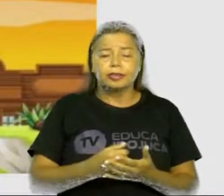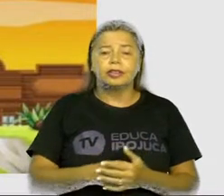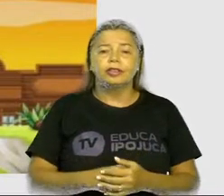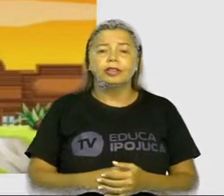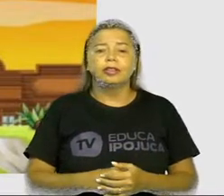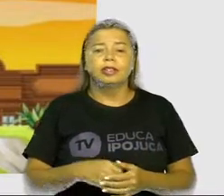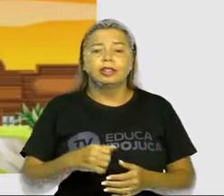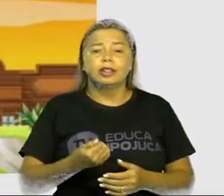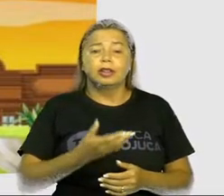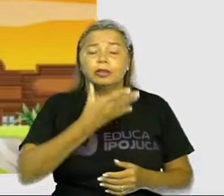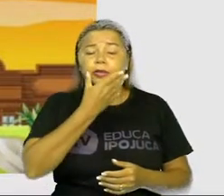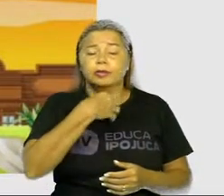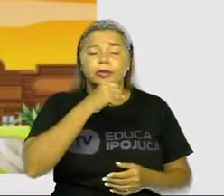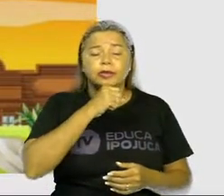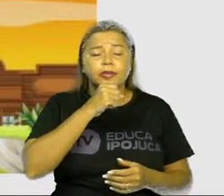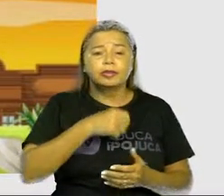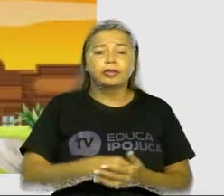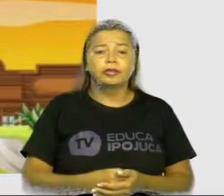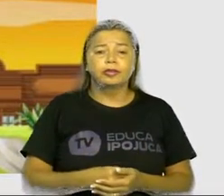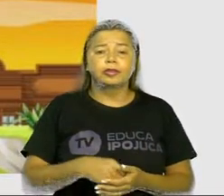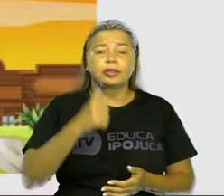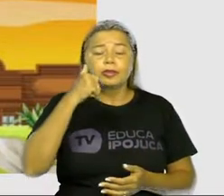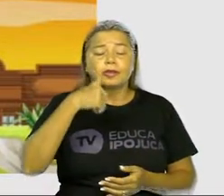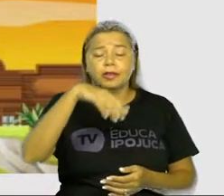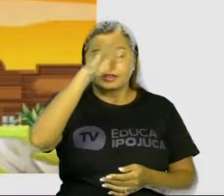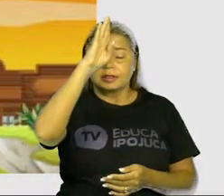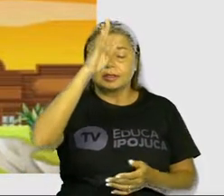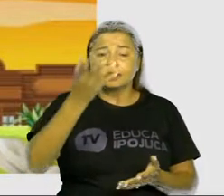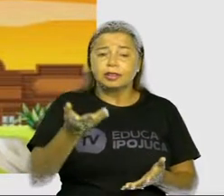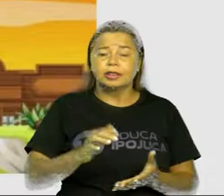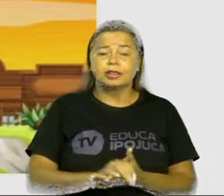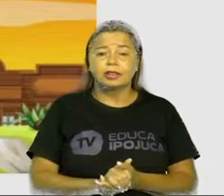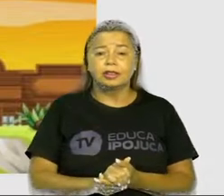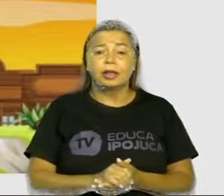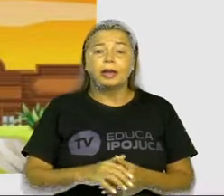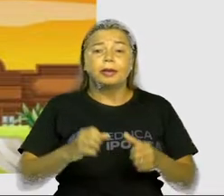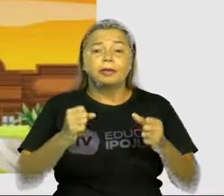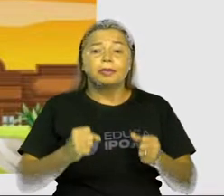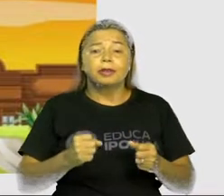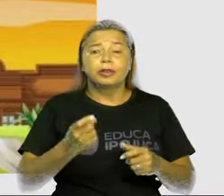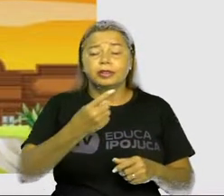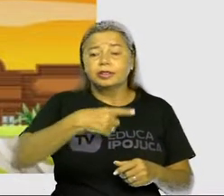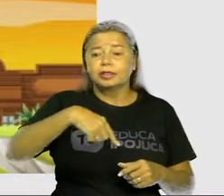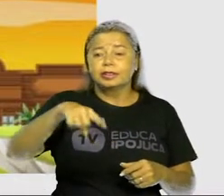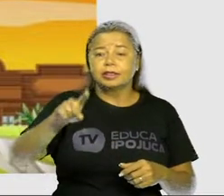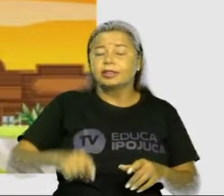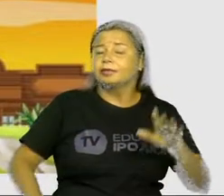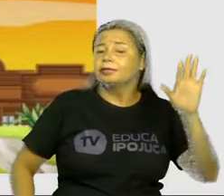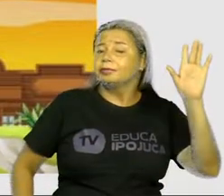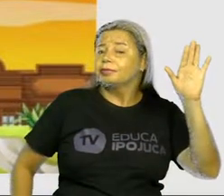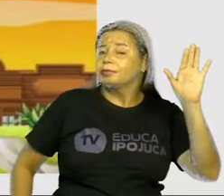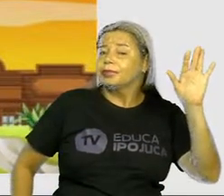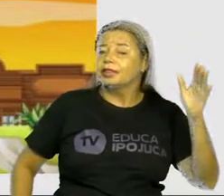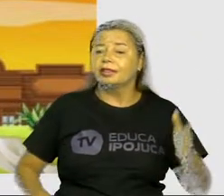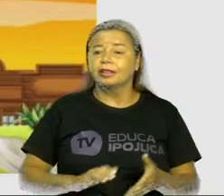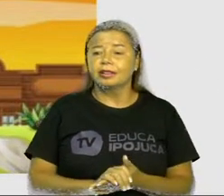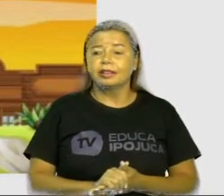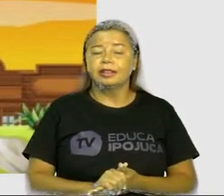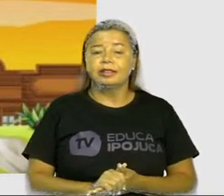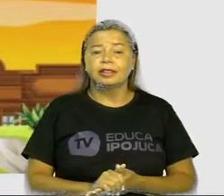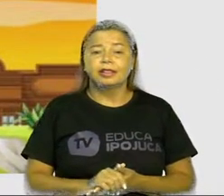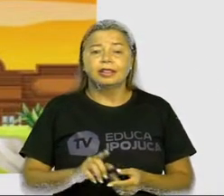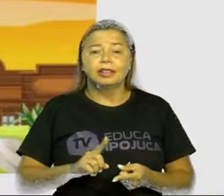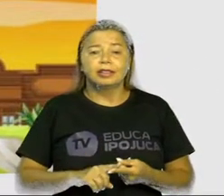praia, né, para se divertir. Podemos ir a um parque, muito legal, né? Quem não gosta de ir no parque?